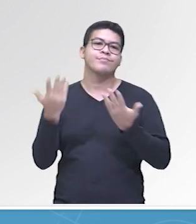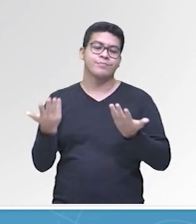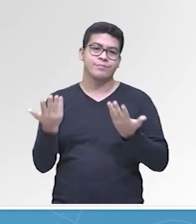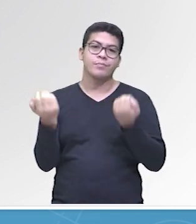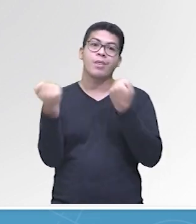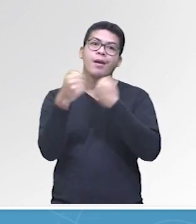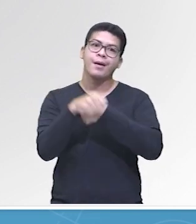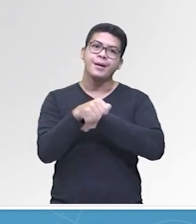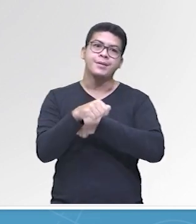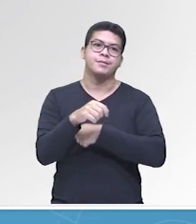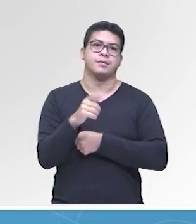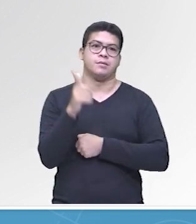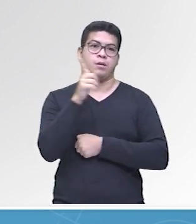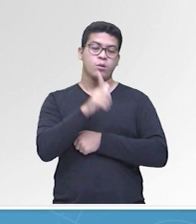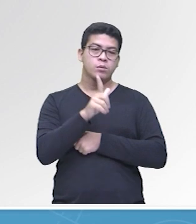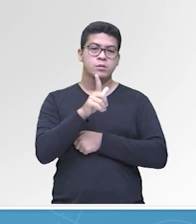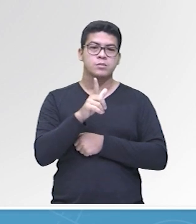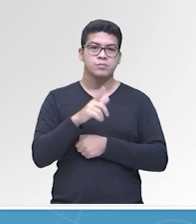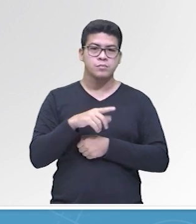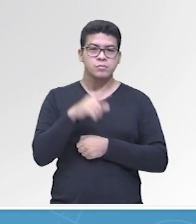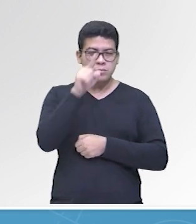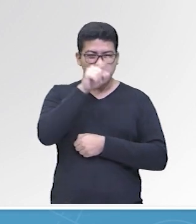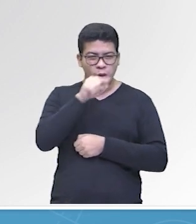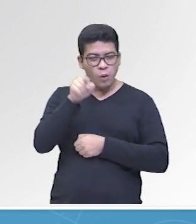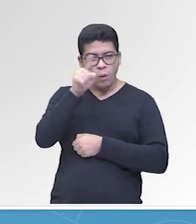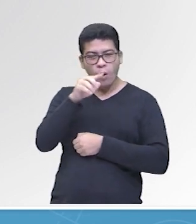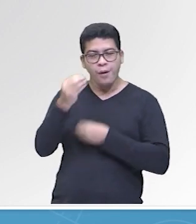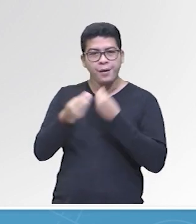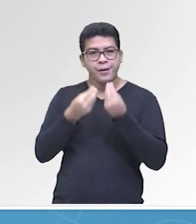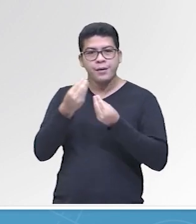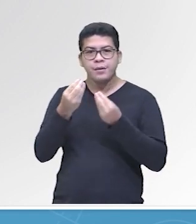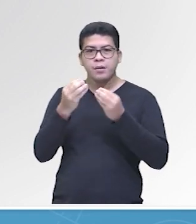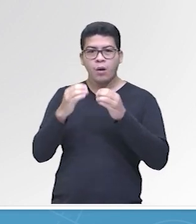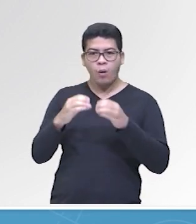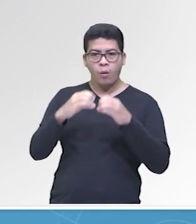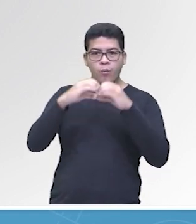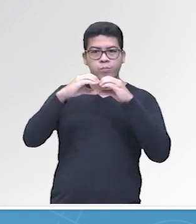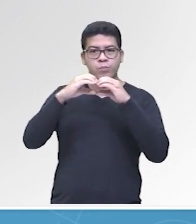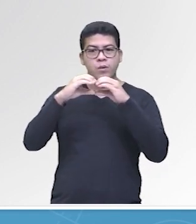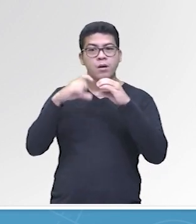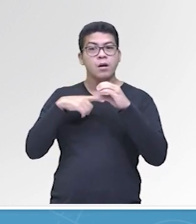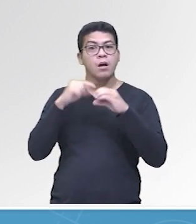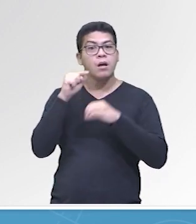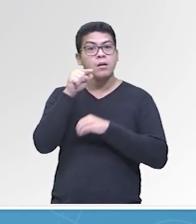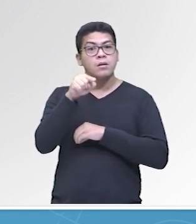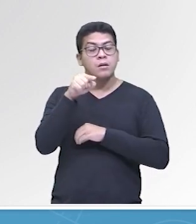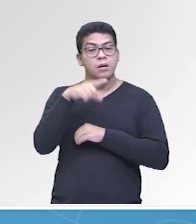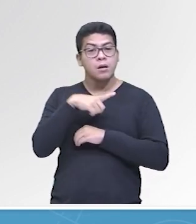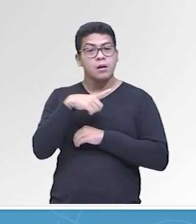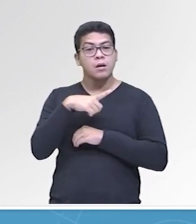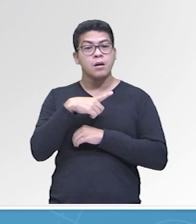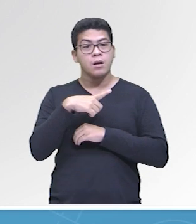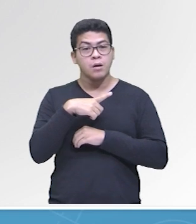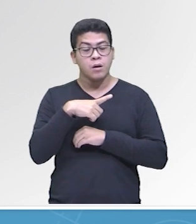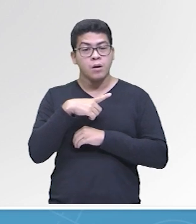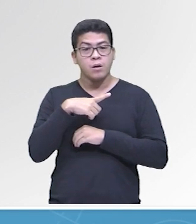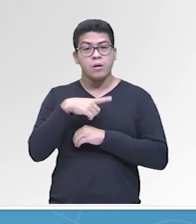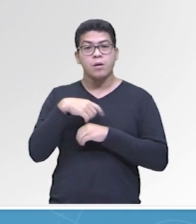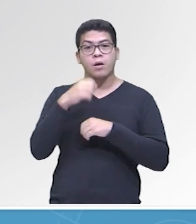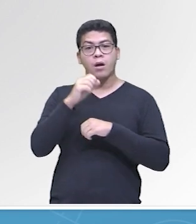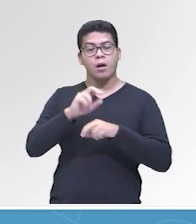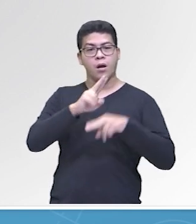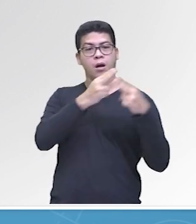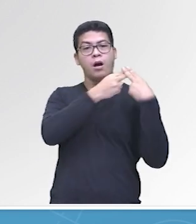a ideia de como é o formato. Então, a mitocôndria é responsável pela respiração celular,